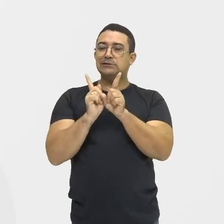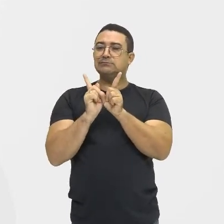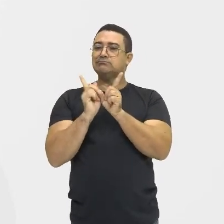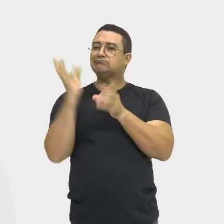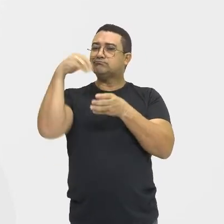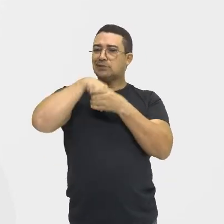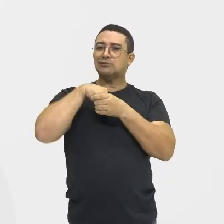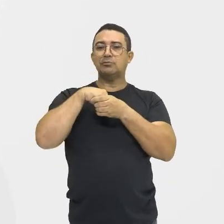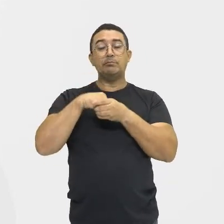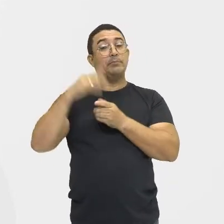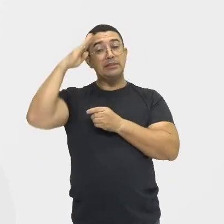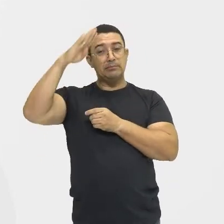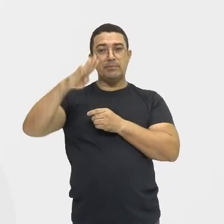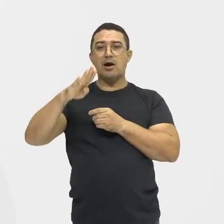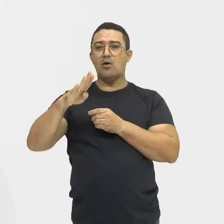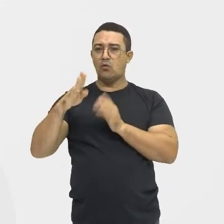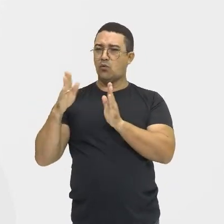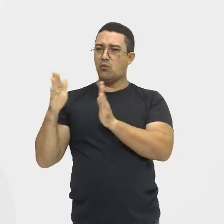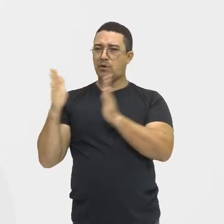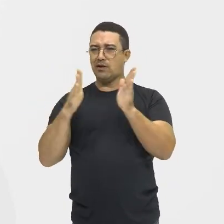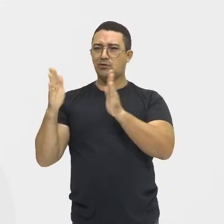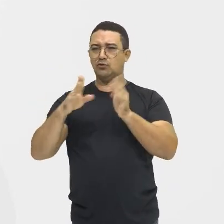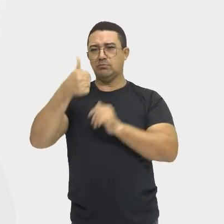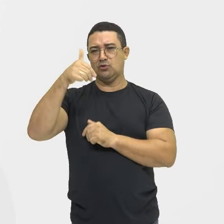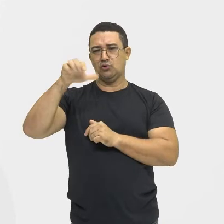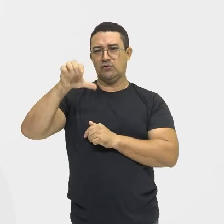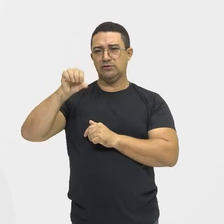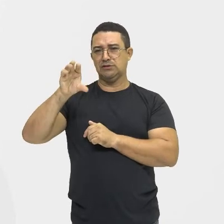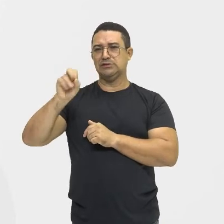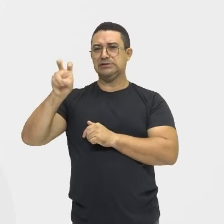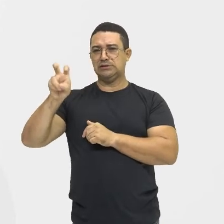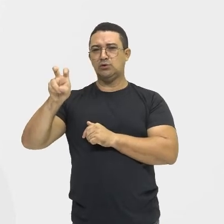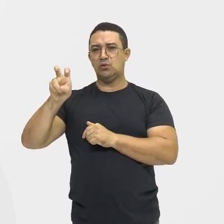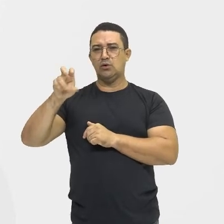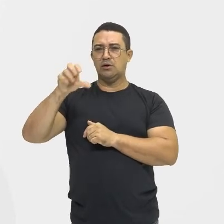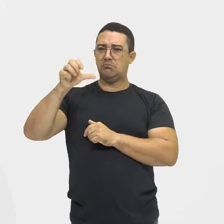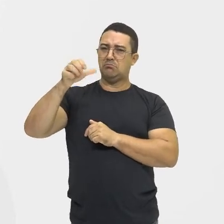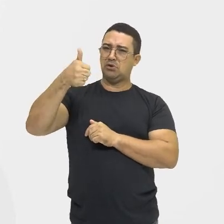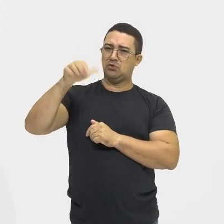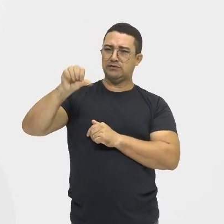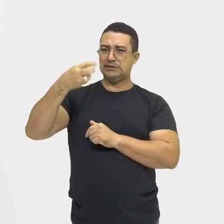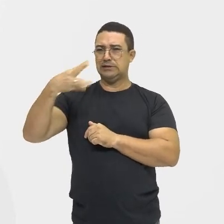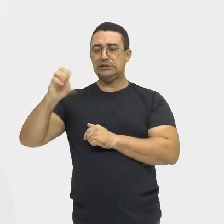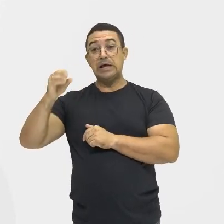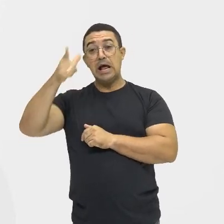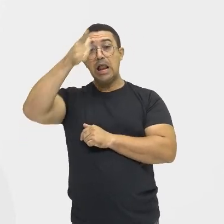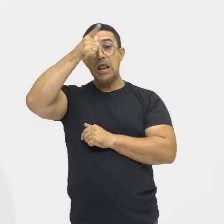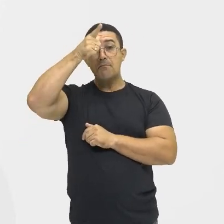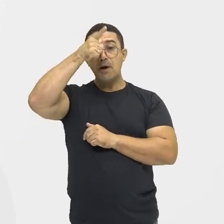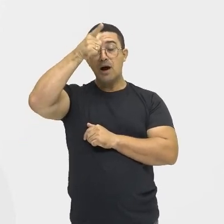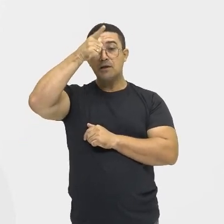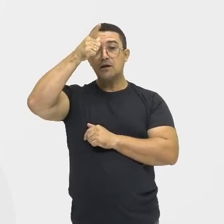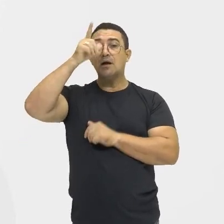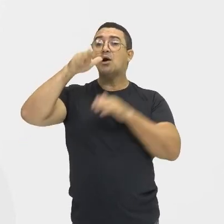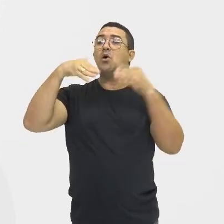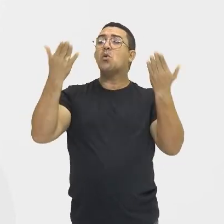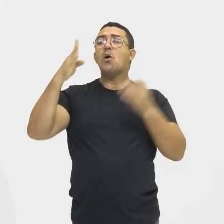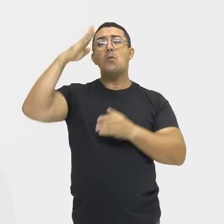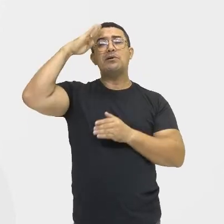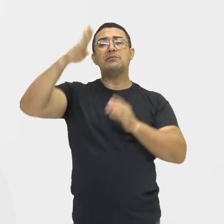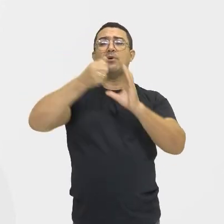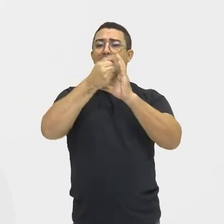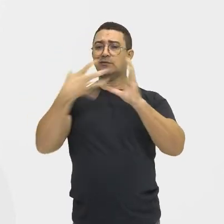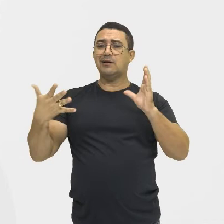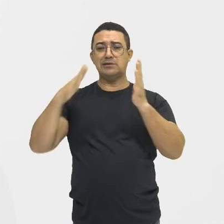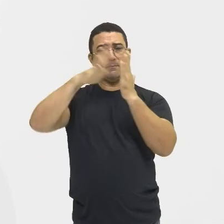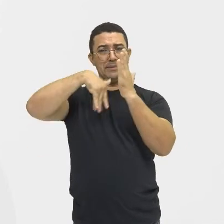na Alemanha entre 1905 e 1930. E quais são essas principais características dessa